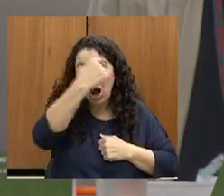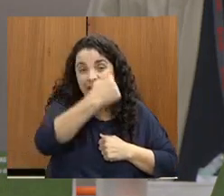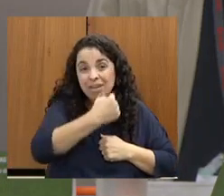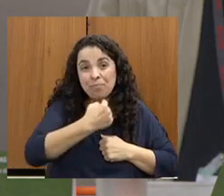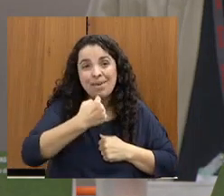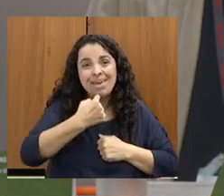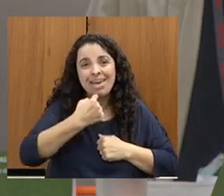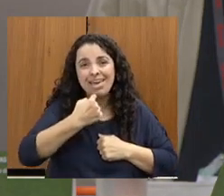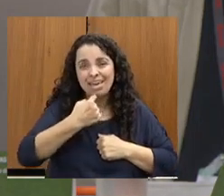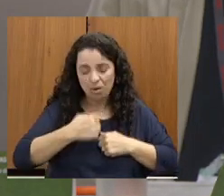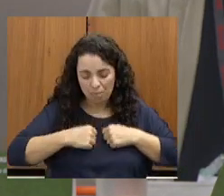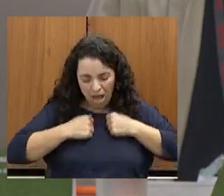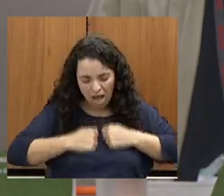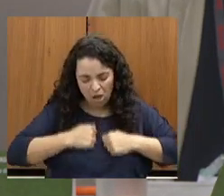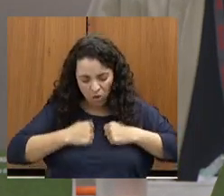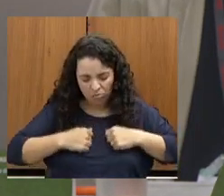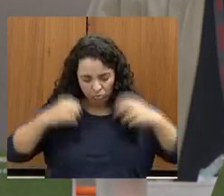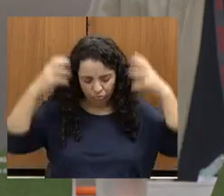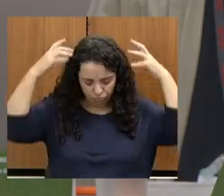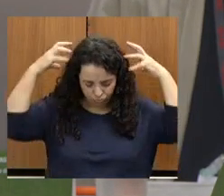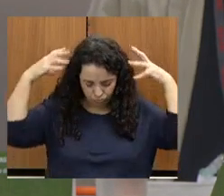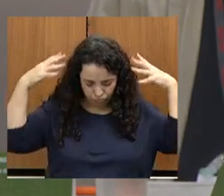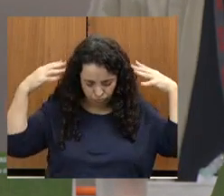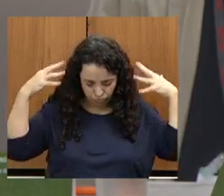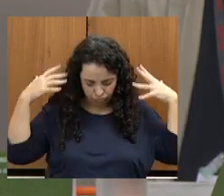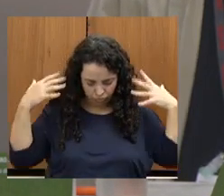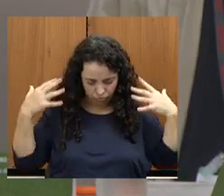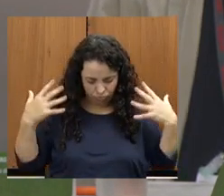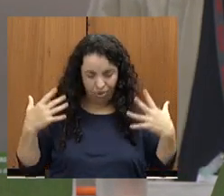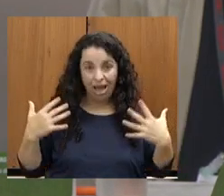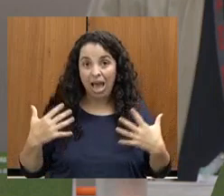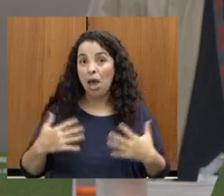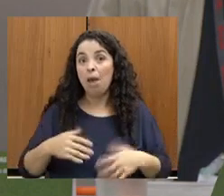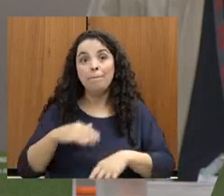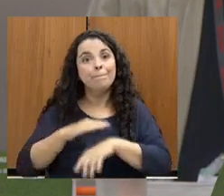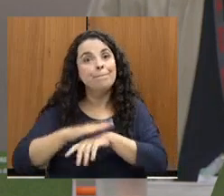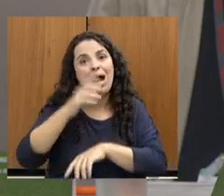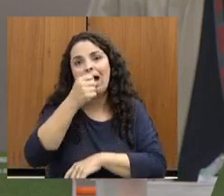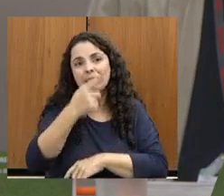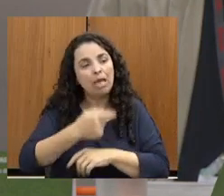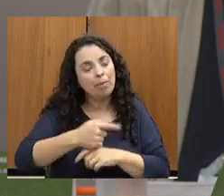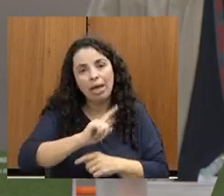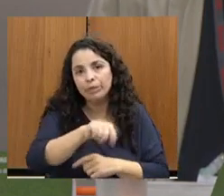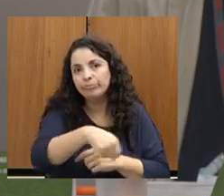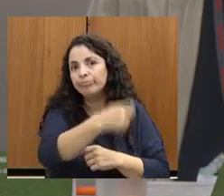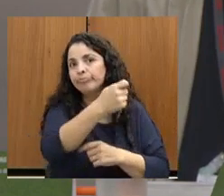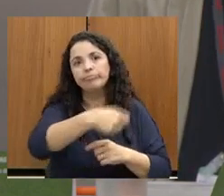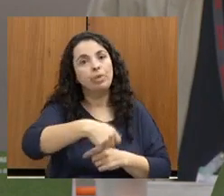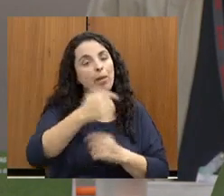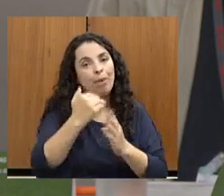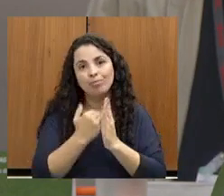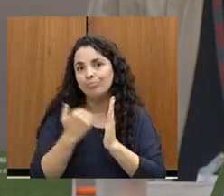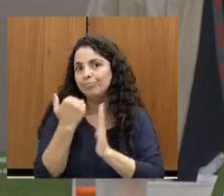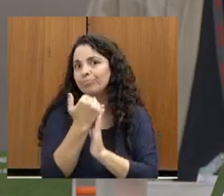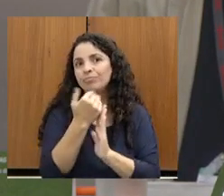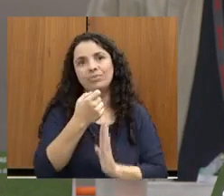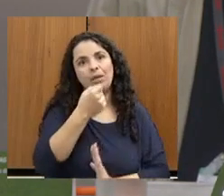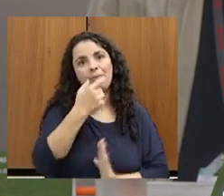Tivemos que medicá-lo além do normal. Desde o dia 1º, a medicação dele teve que ser aumentada.